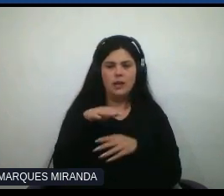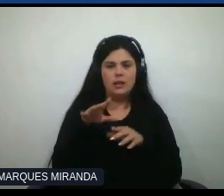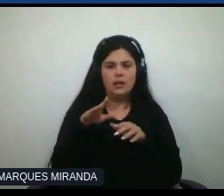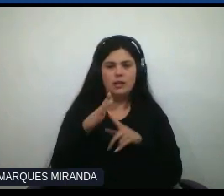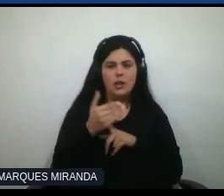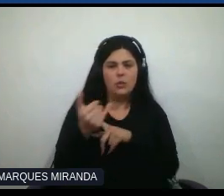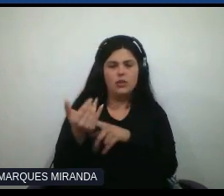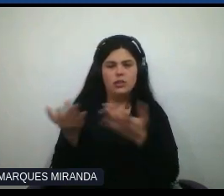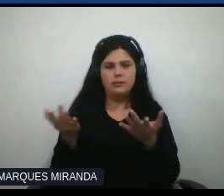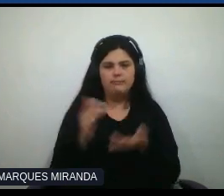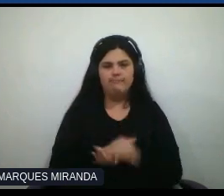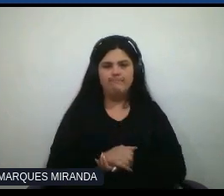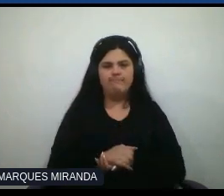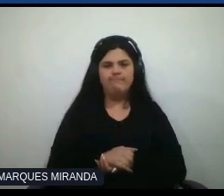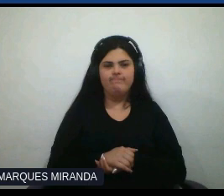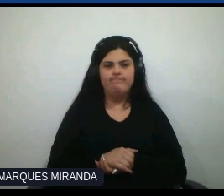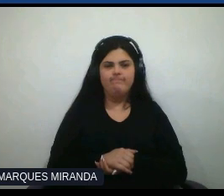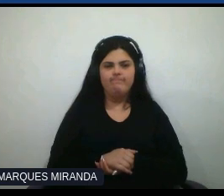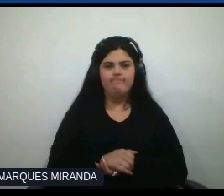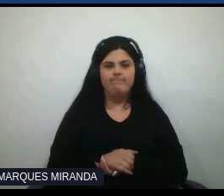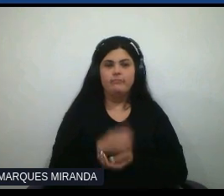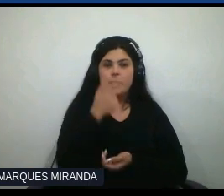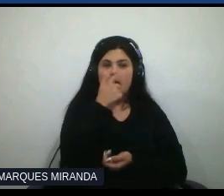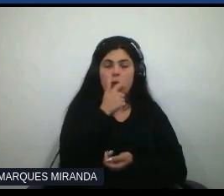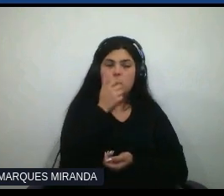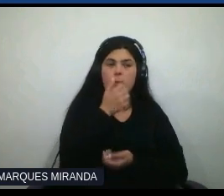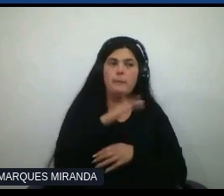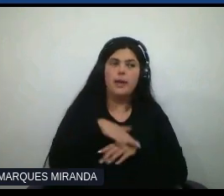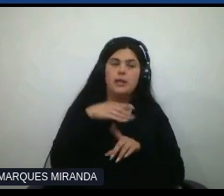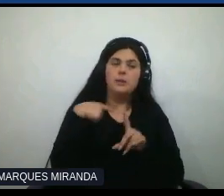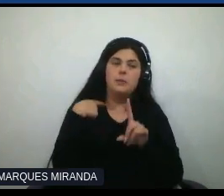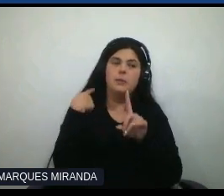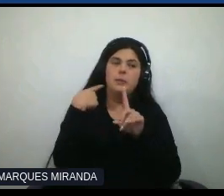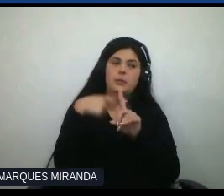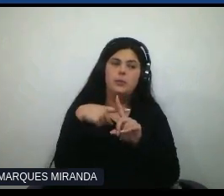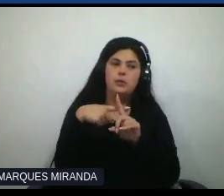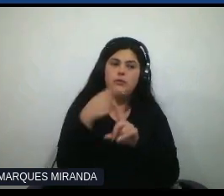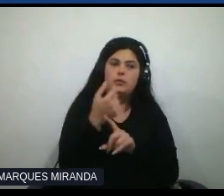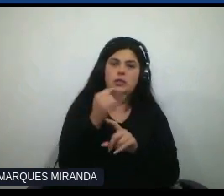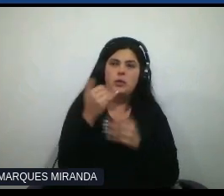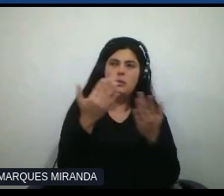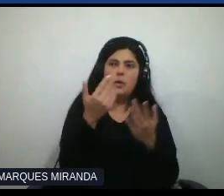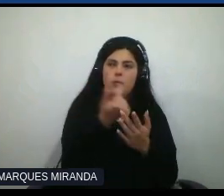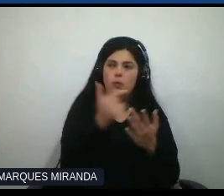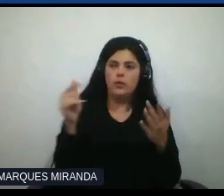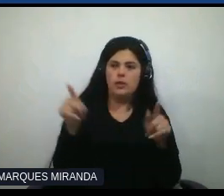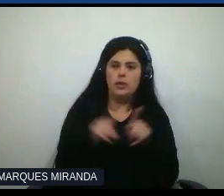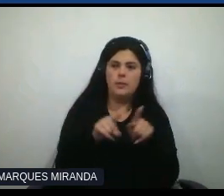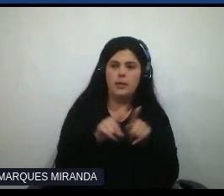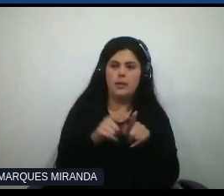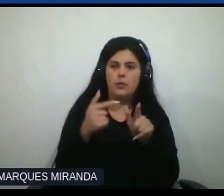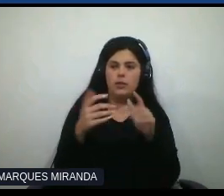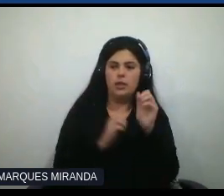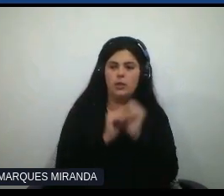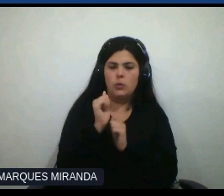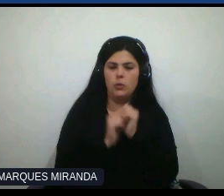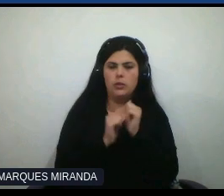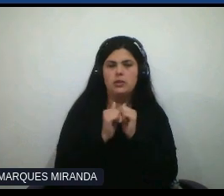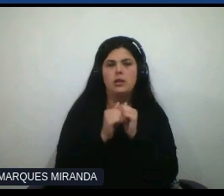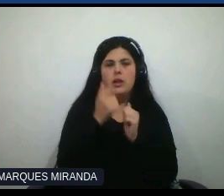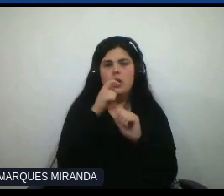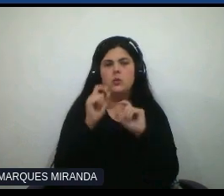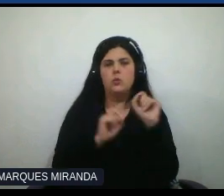tecnologia. Eu acho que é muito mais positivo que em outras verticais, que em outras indústrias. Eu